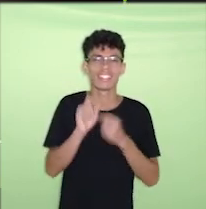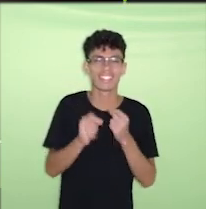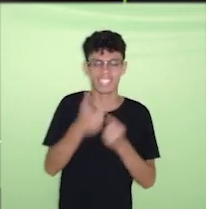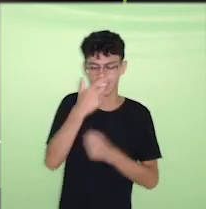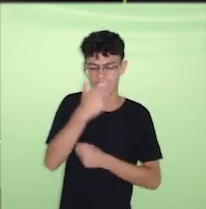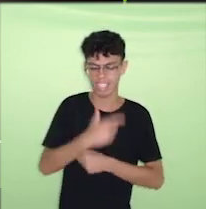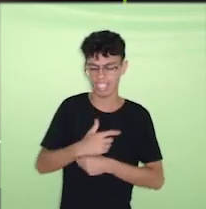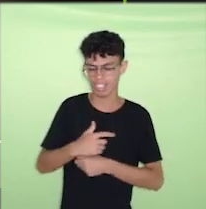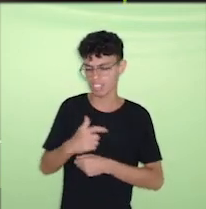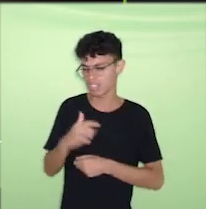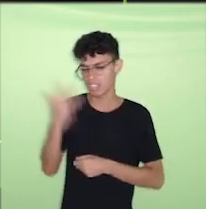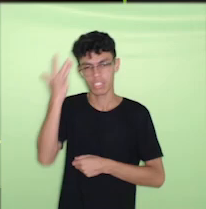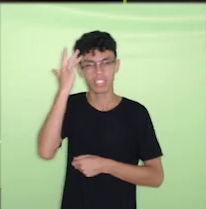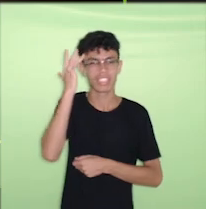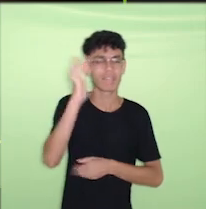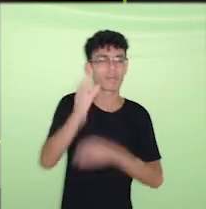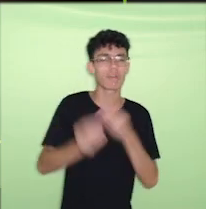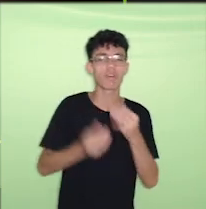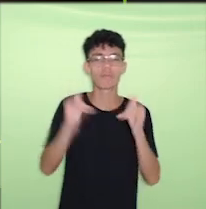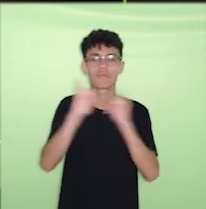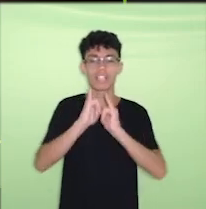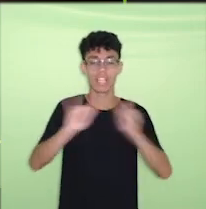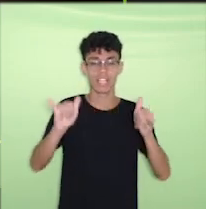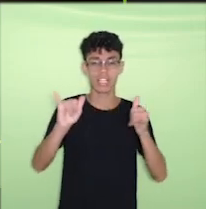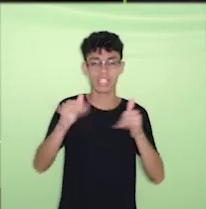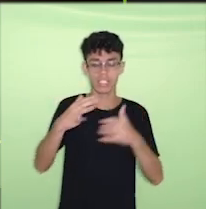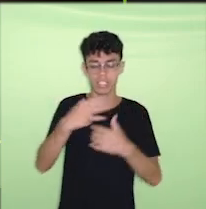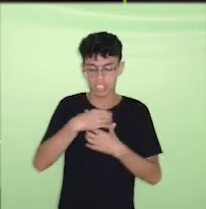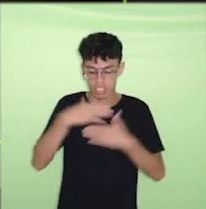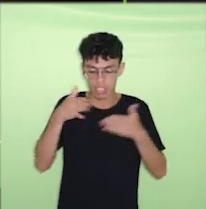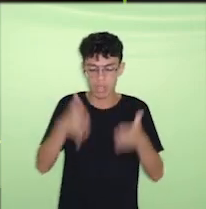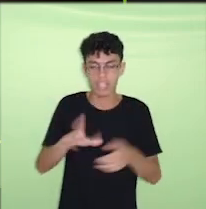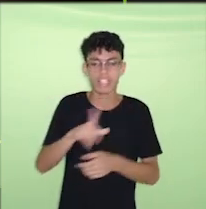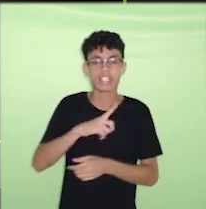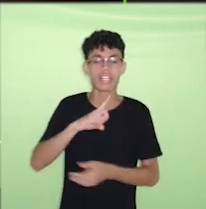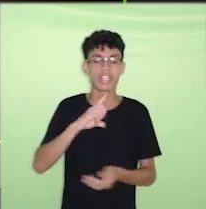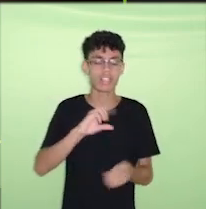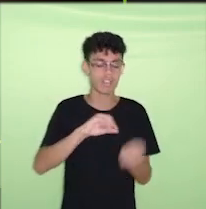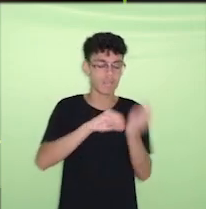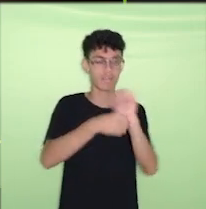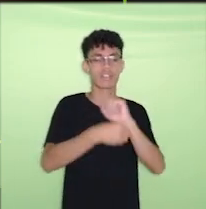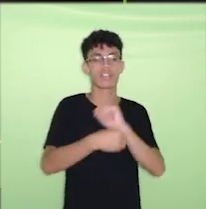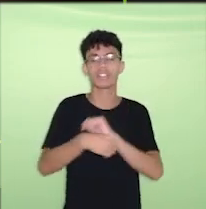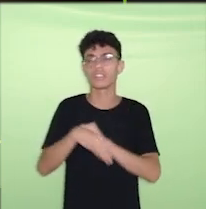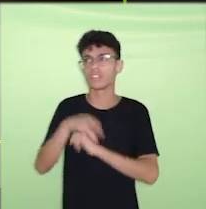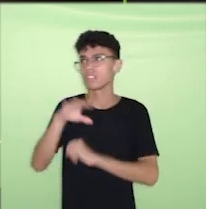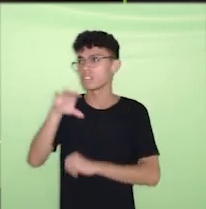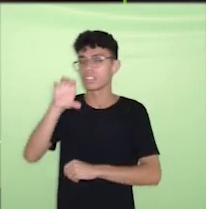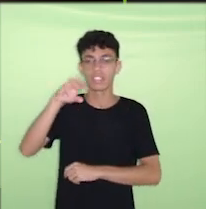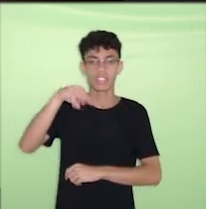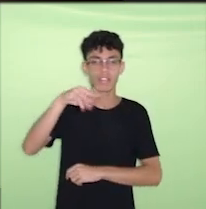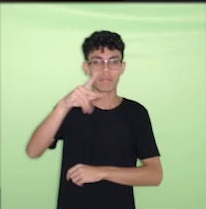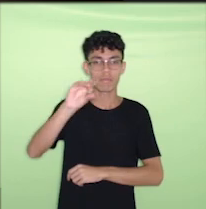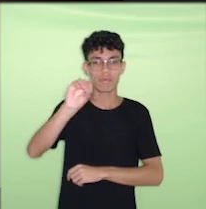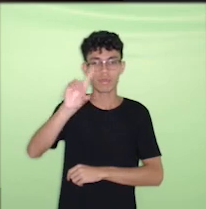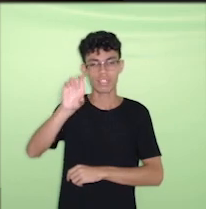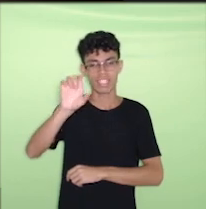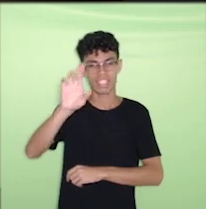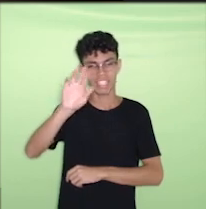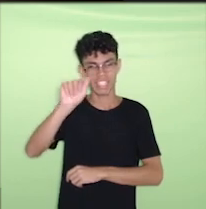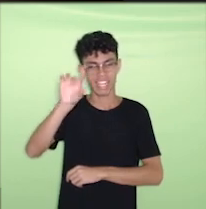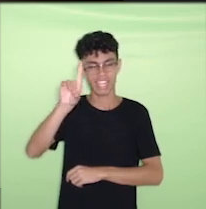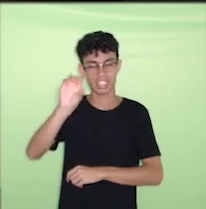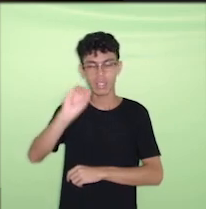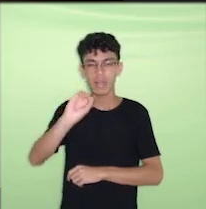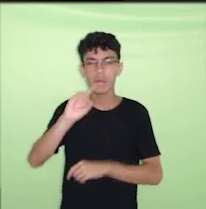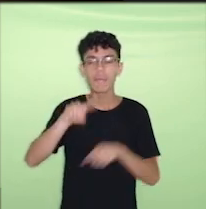eu talvez não saiba como dizer. Eu digo que agora eu sei que existe um mistério, o imponderável. Mas aí